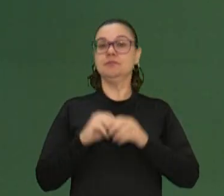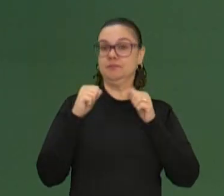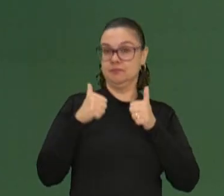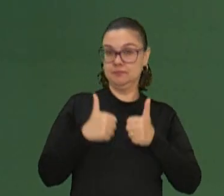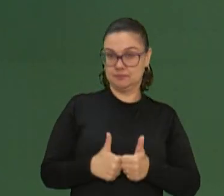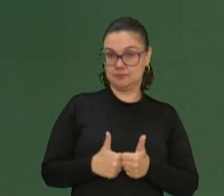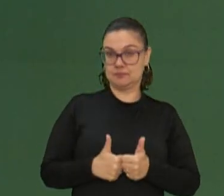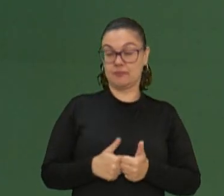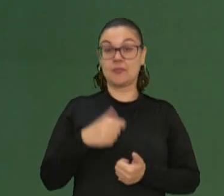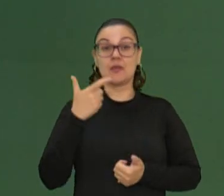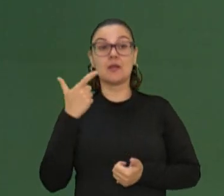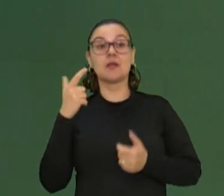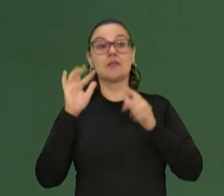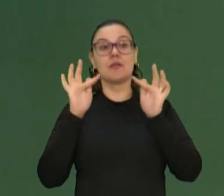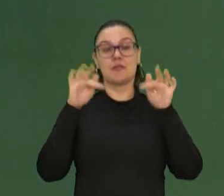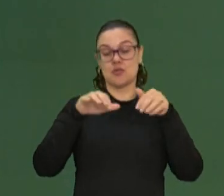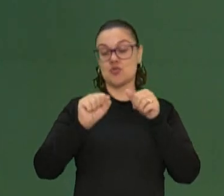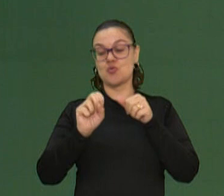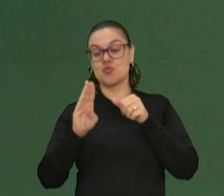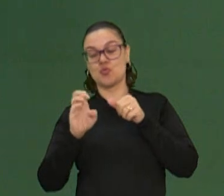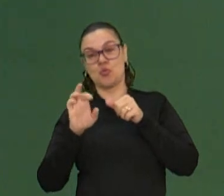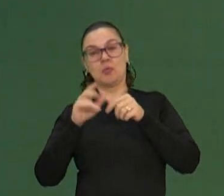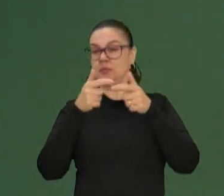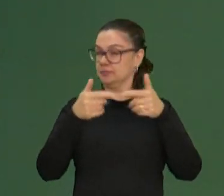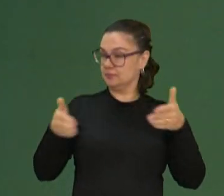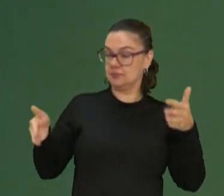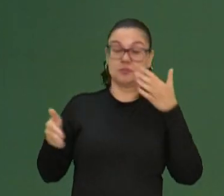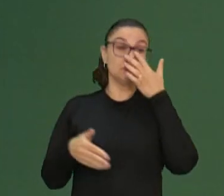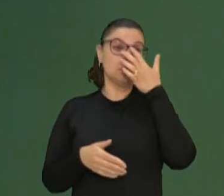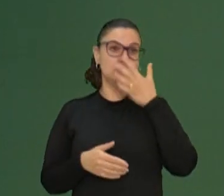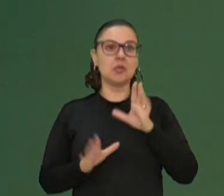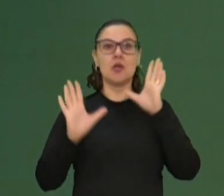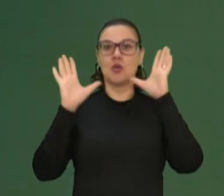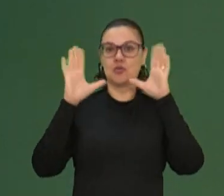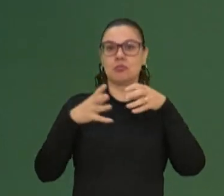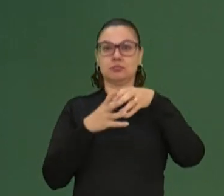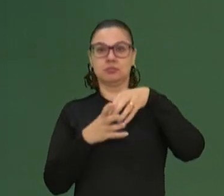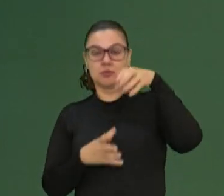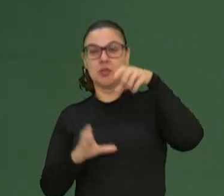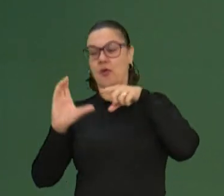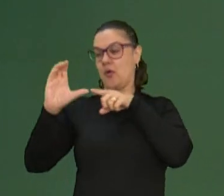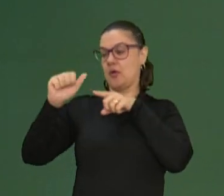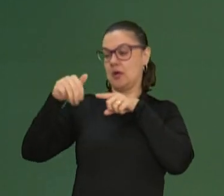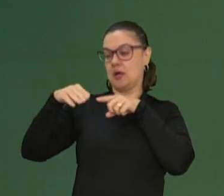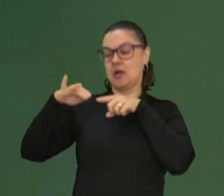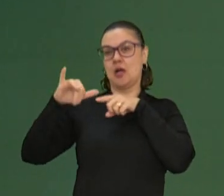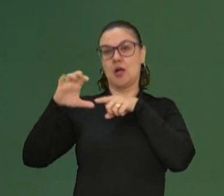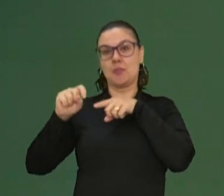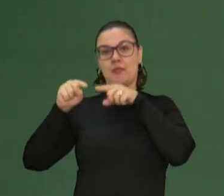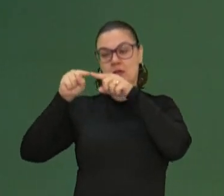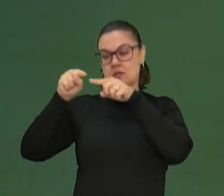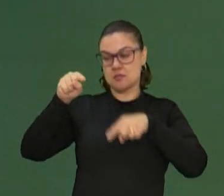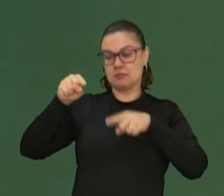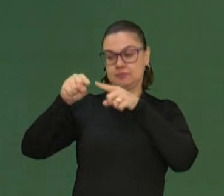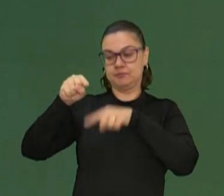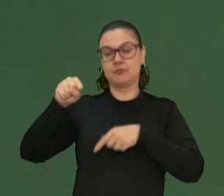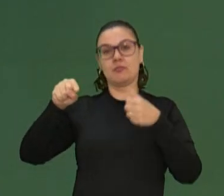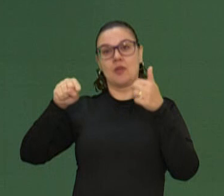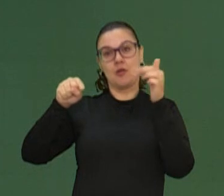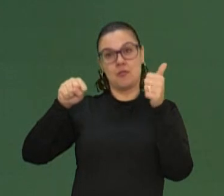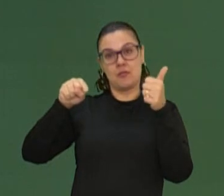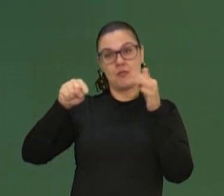feloderme. E que daí se transforma em suber. Quando a planta já está bem formada, que o câmbio só produz floema e xilema